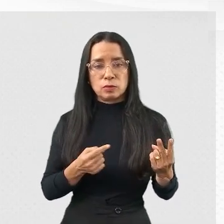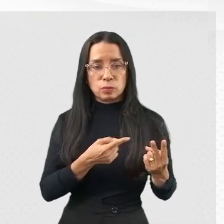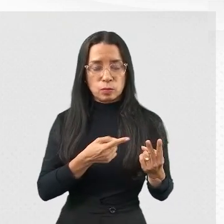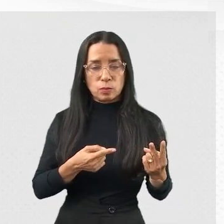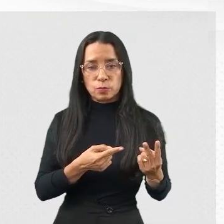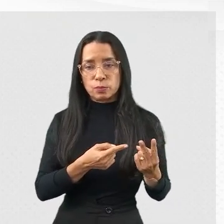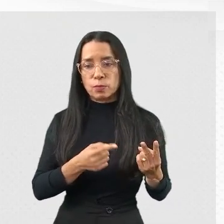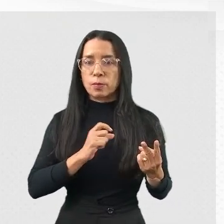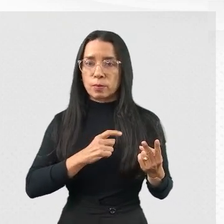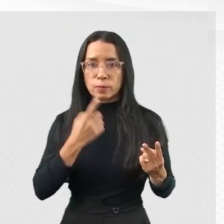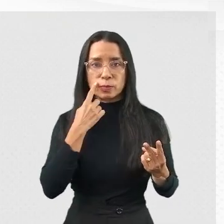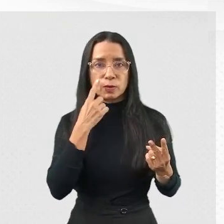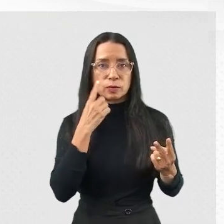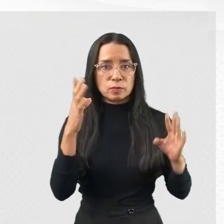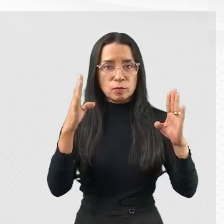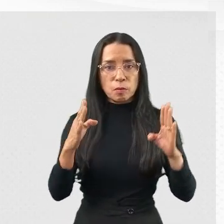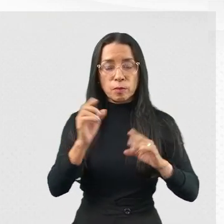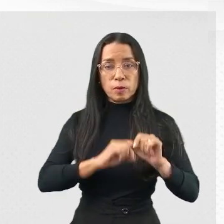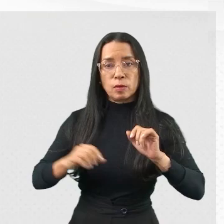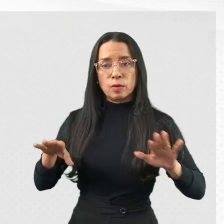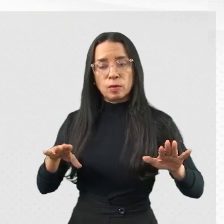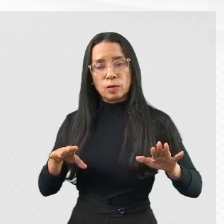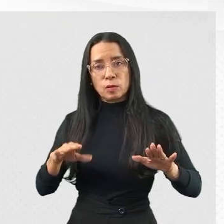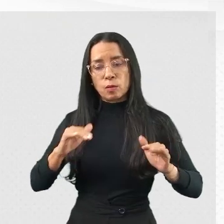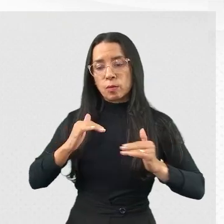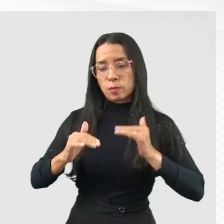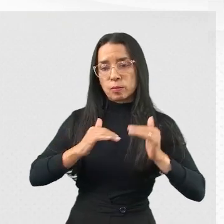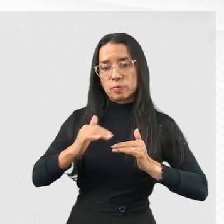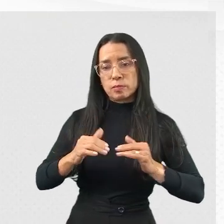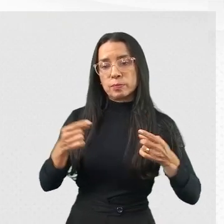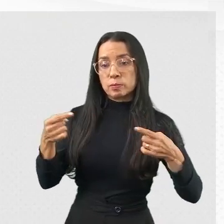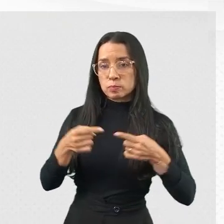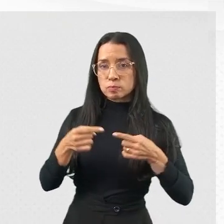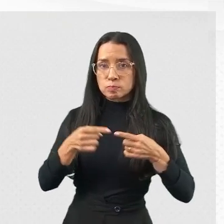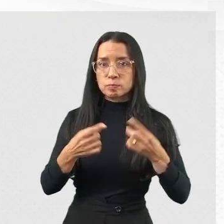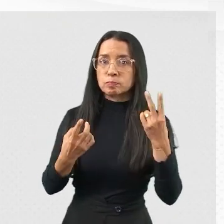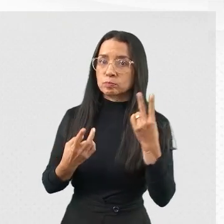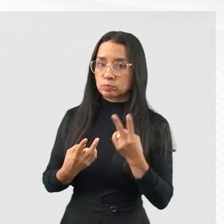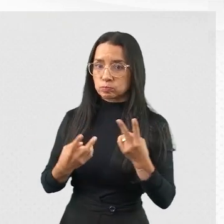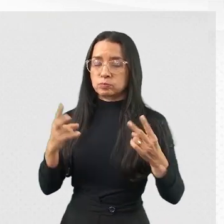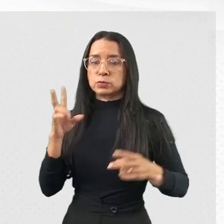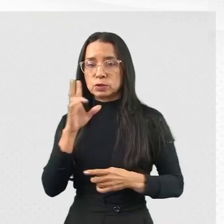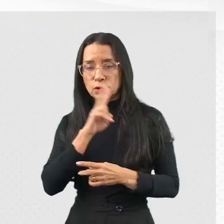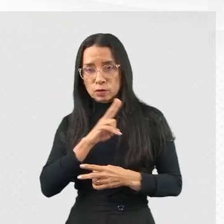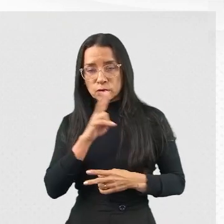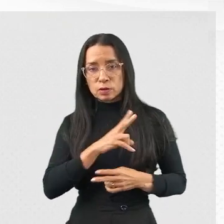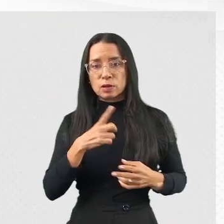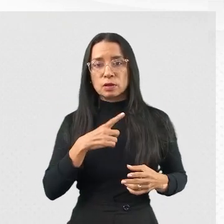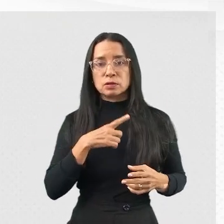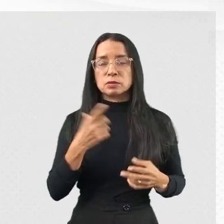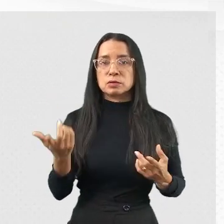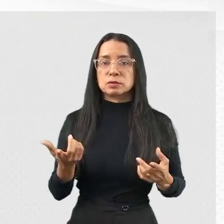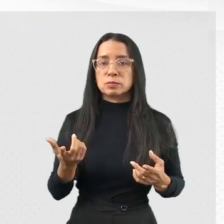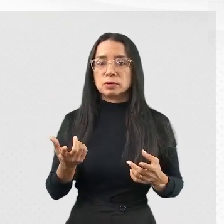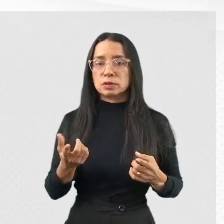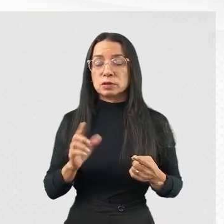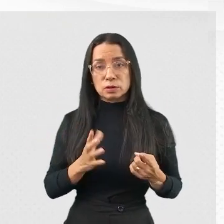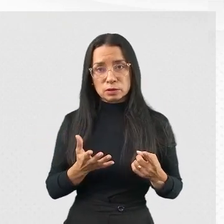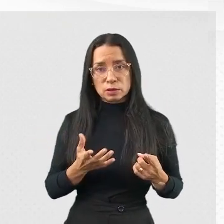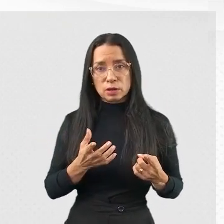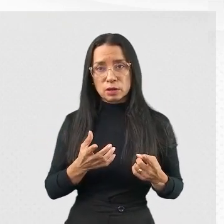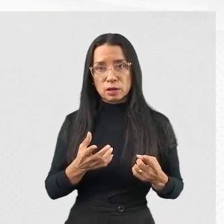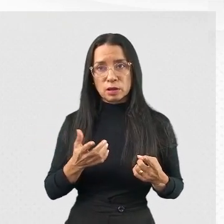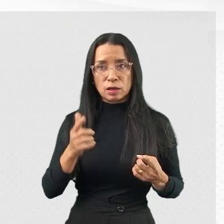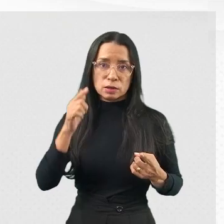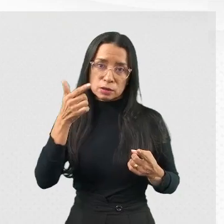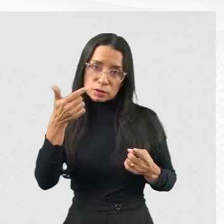movimento segundo as duas velocidades. Mas para ter essa velocidade aqui angular, o movimento ele tem que